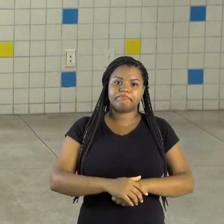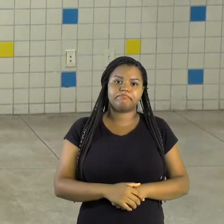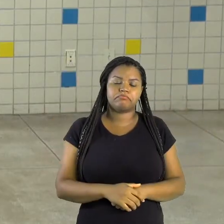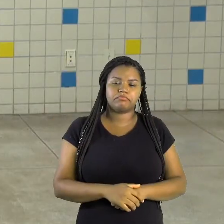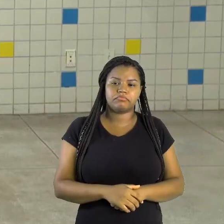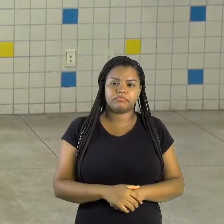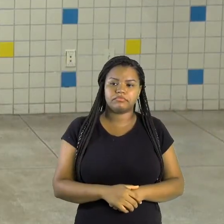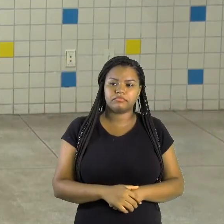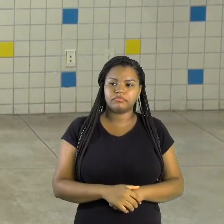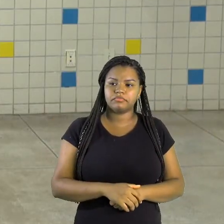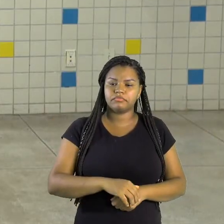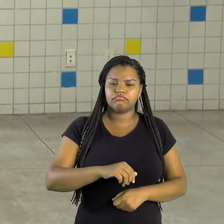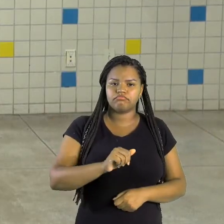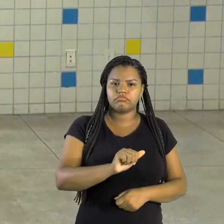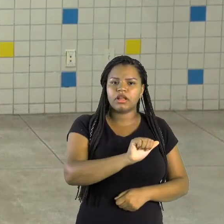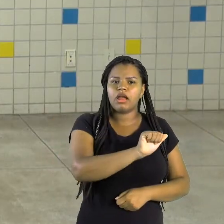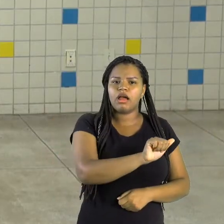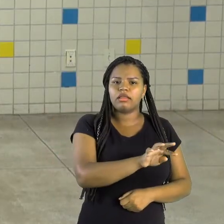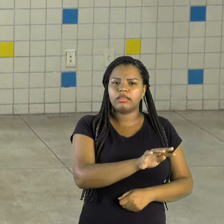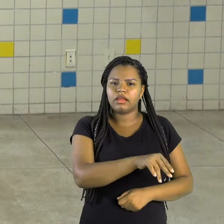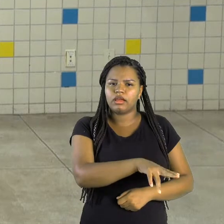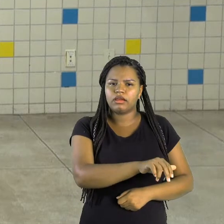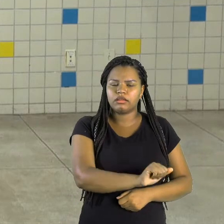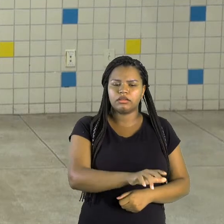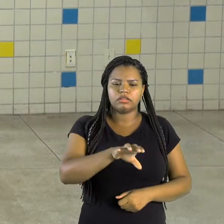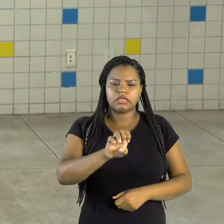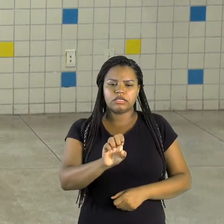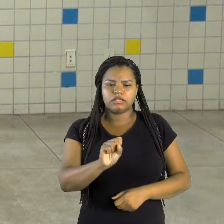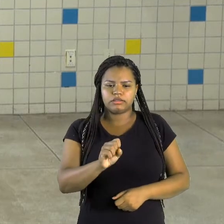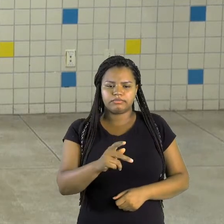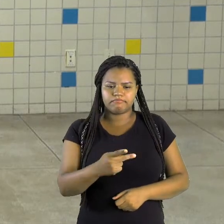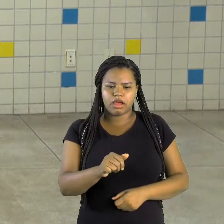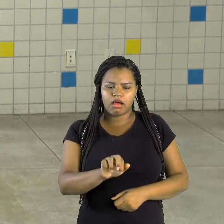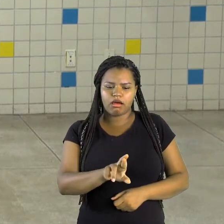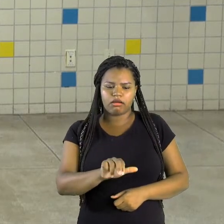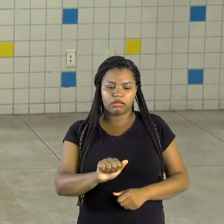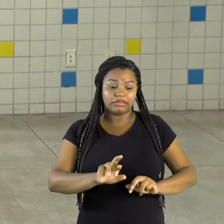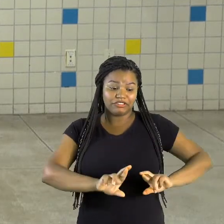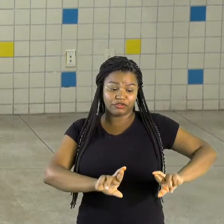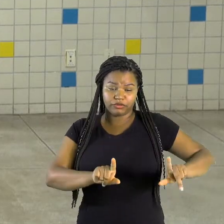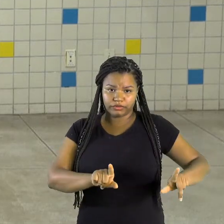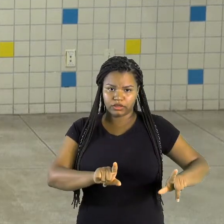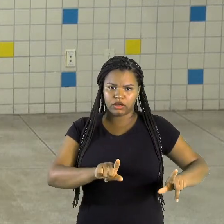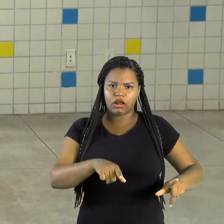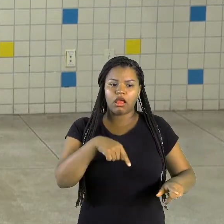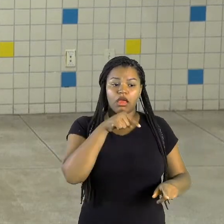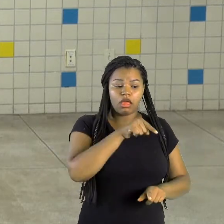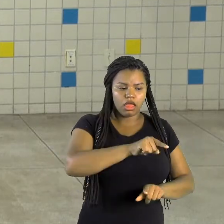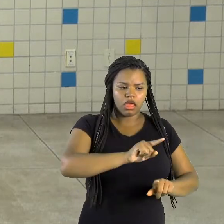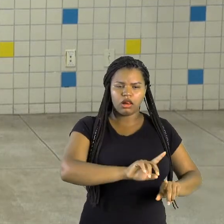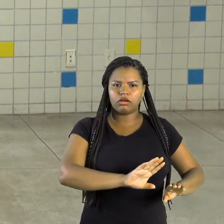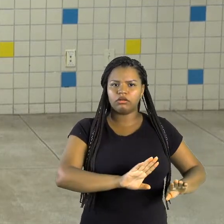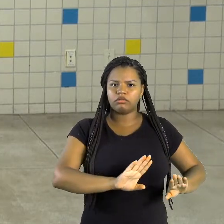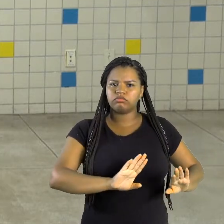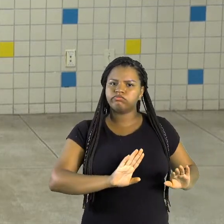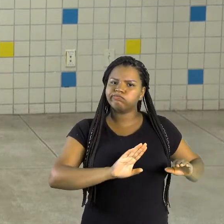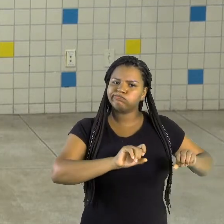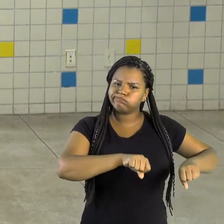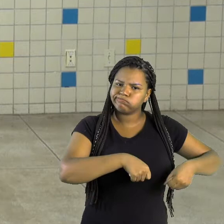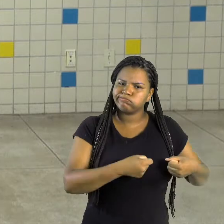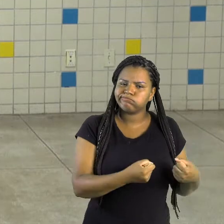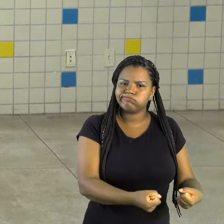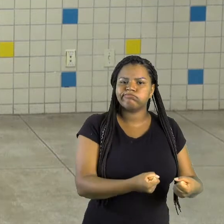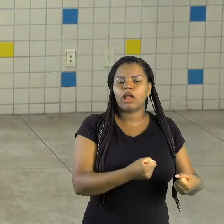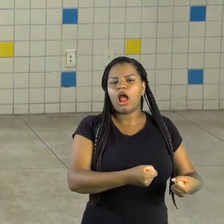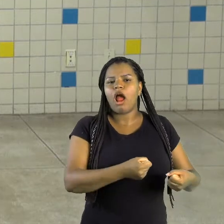entre Atenas e Esparta havia uma diferença. Atenas era uma cidade que se dedicava à democracia,